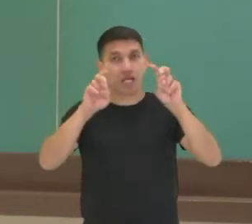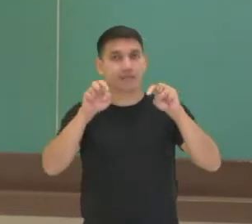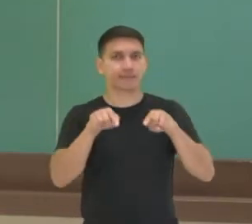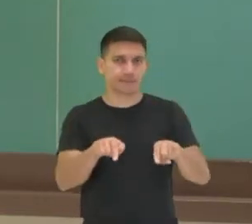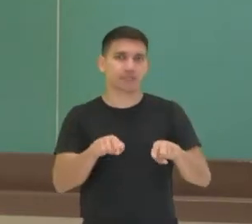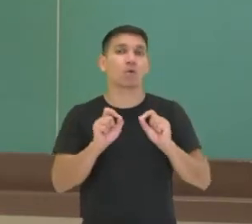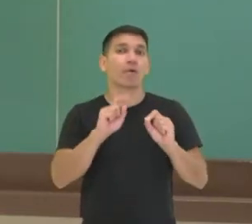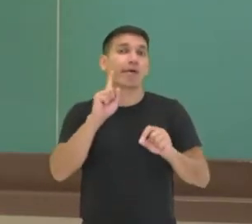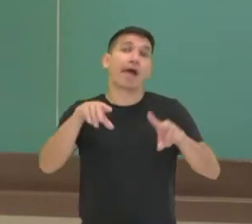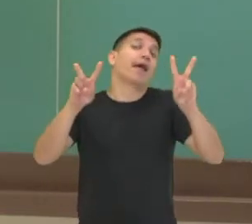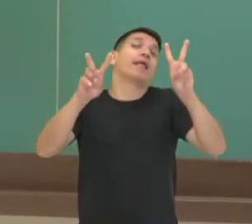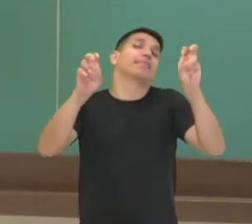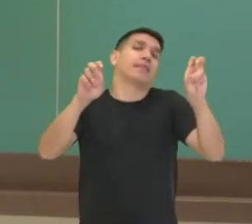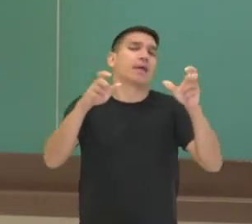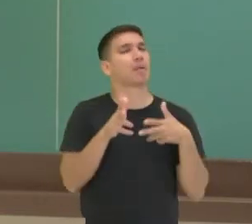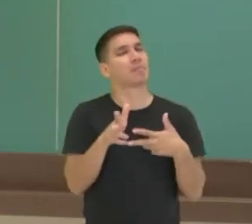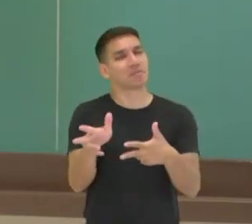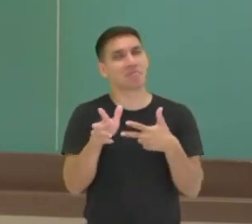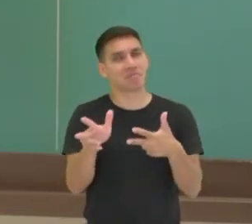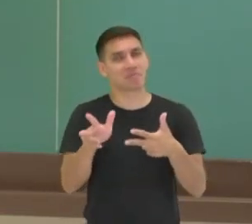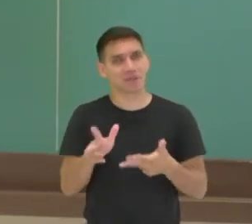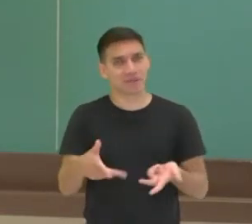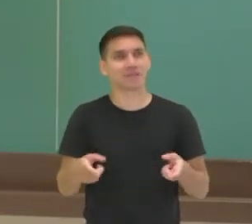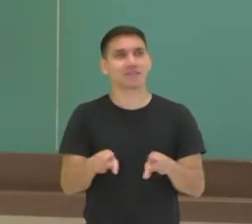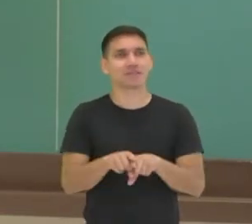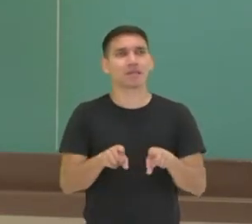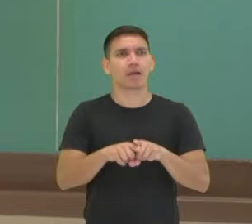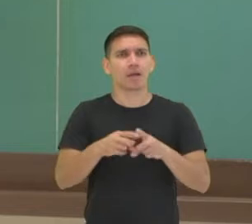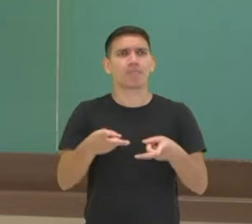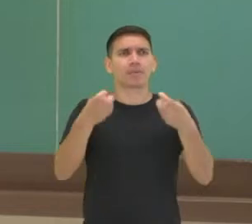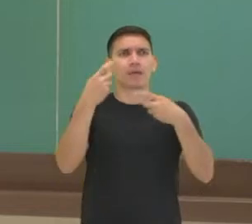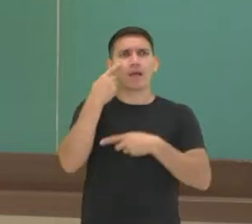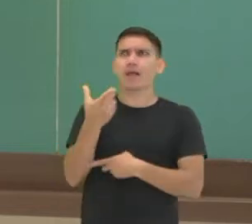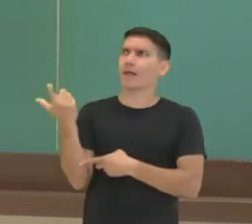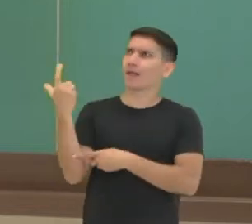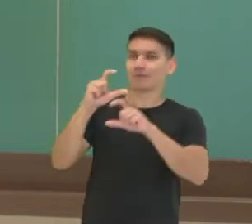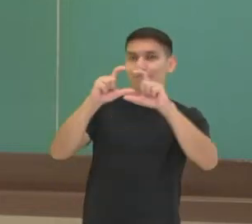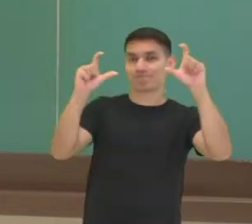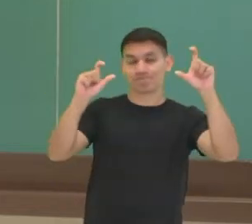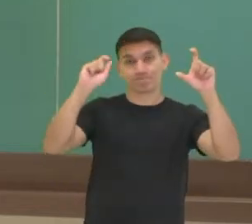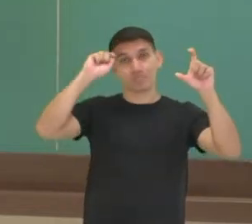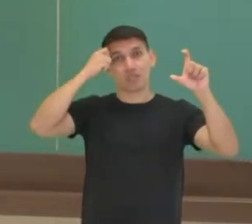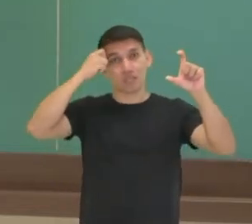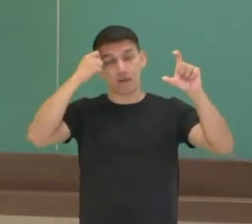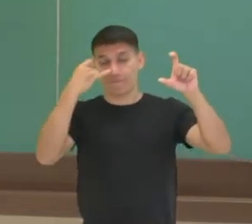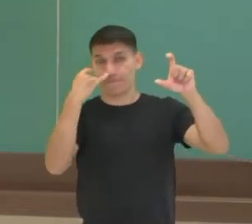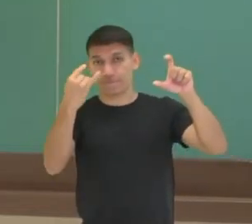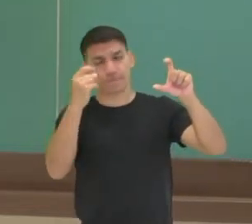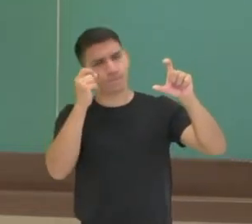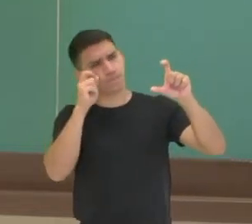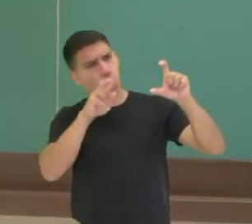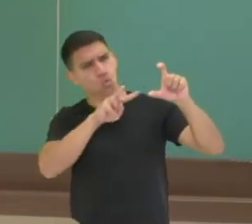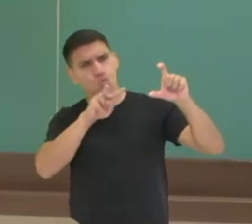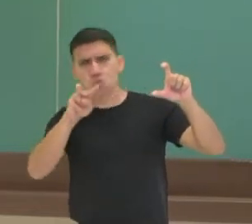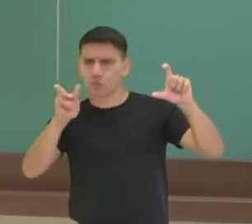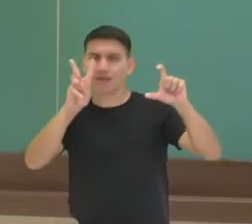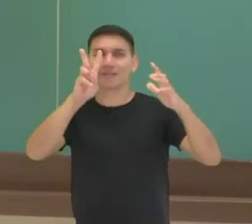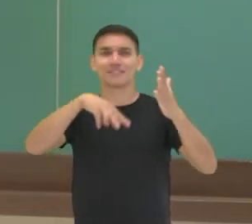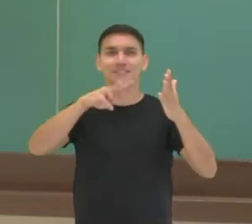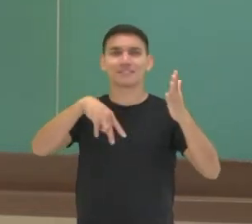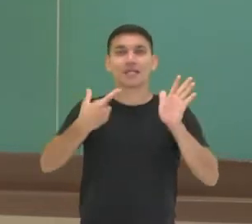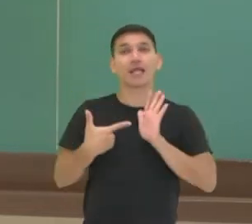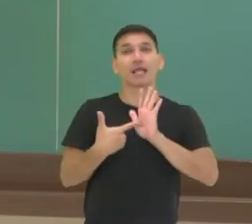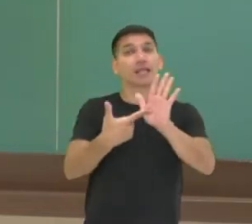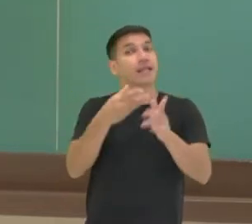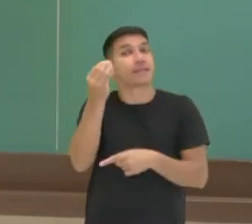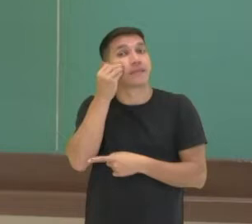Que é o título da nossa reportagem, e as letras, percebam que elas são grafadas em negrito para indicar aqui uma tentativa